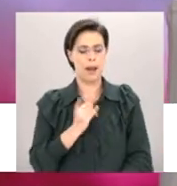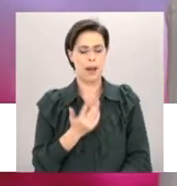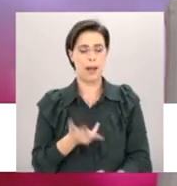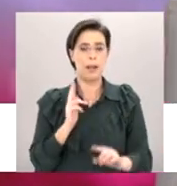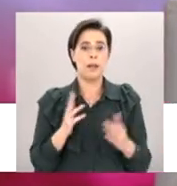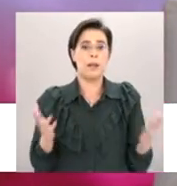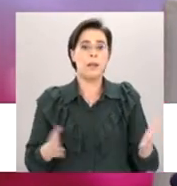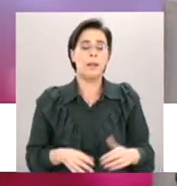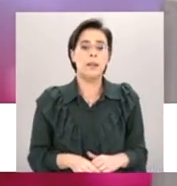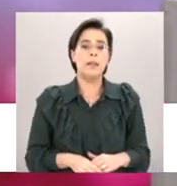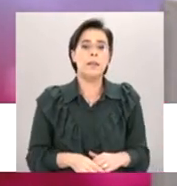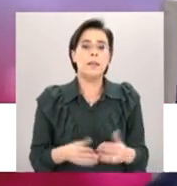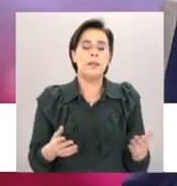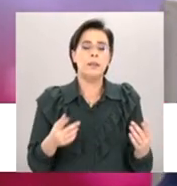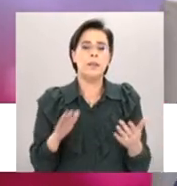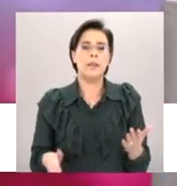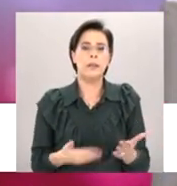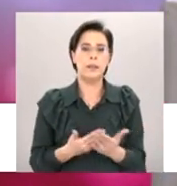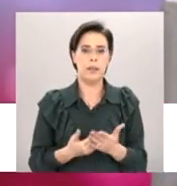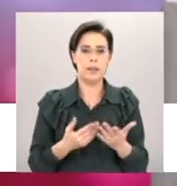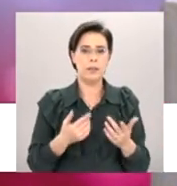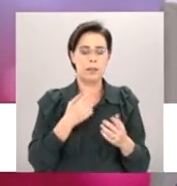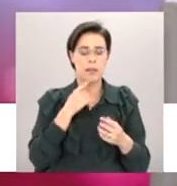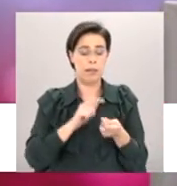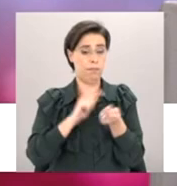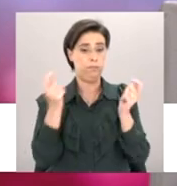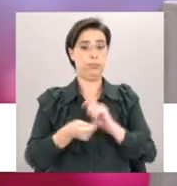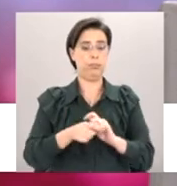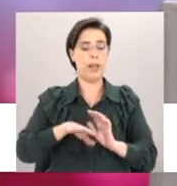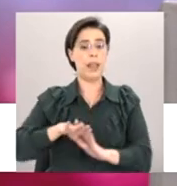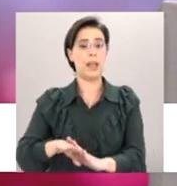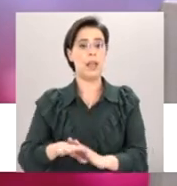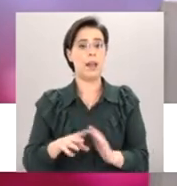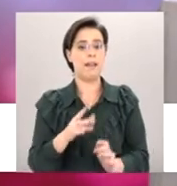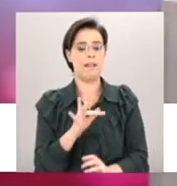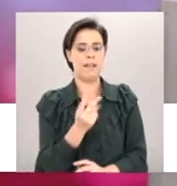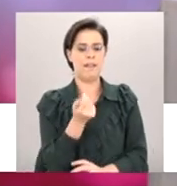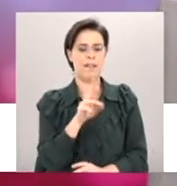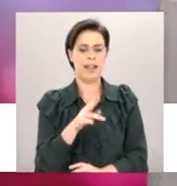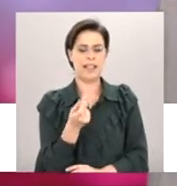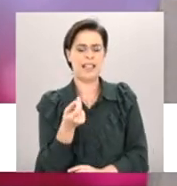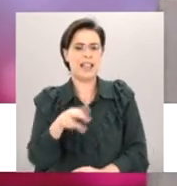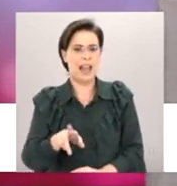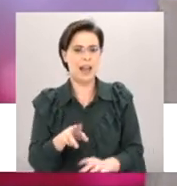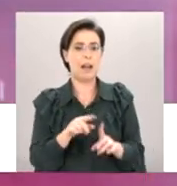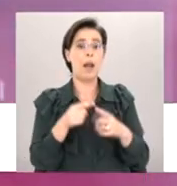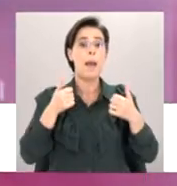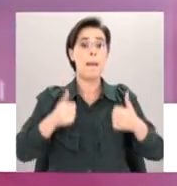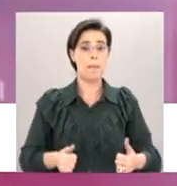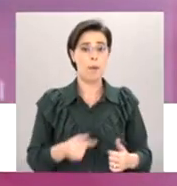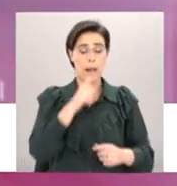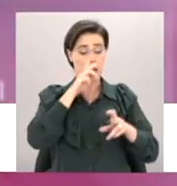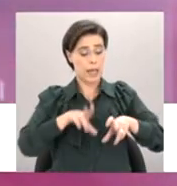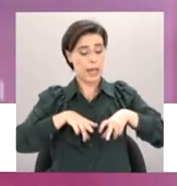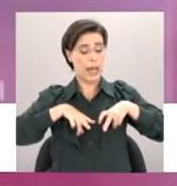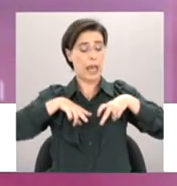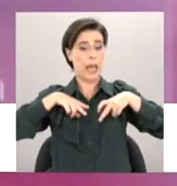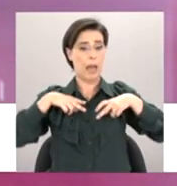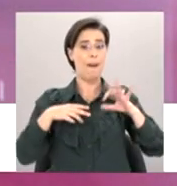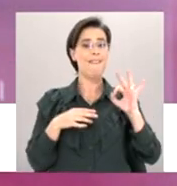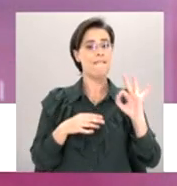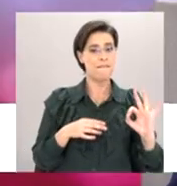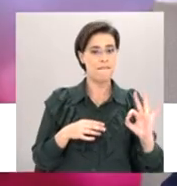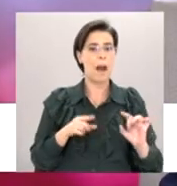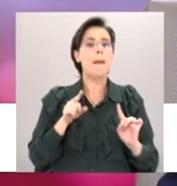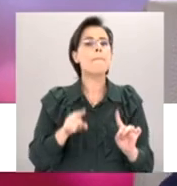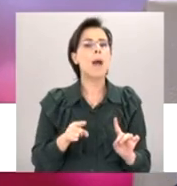Liberal aliás Enfim uma proposta muito extremada direita sobre platex é uma proposta que será muito boa para os muito ricos não